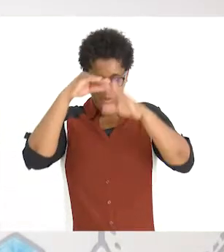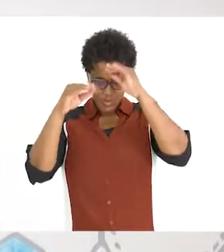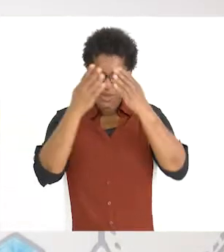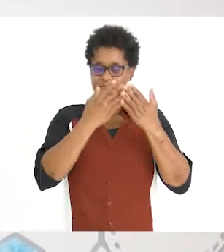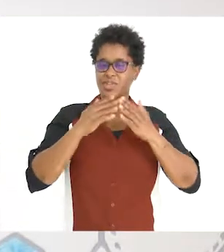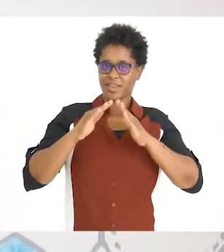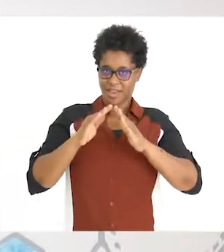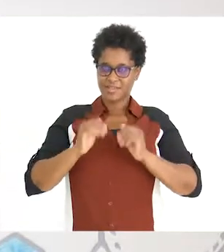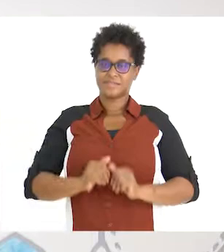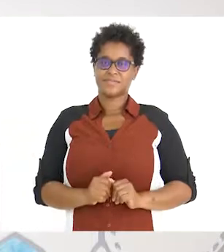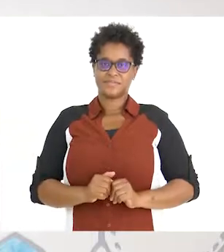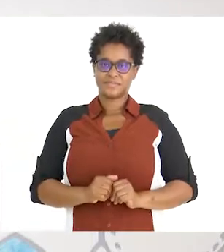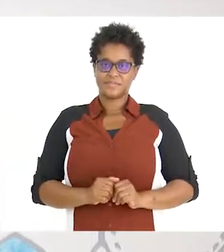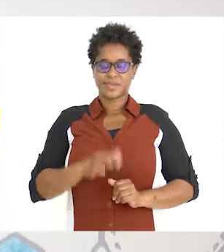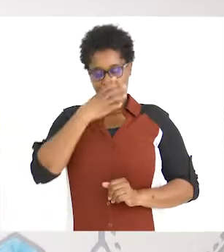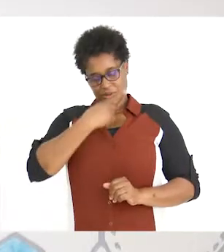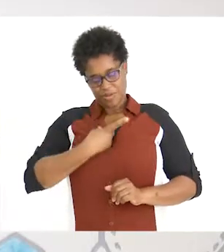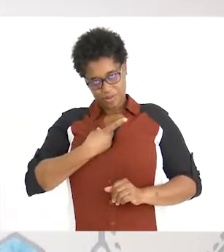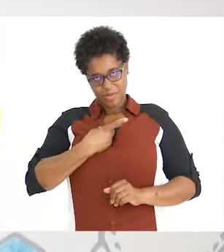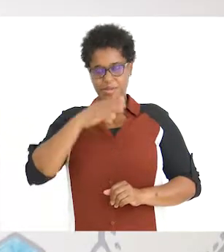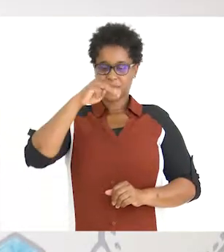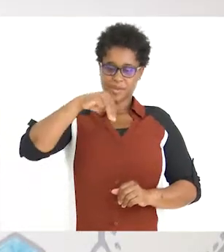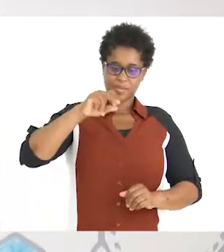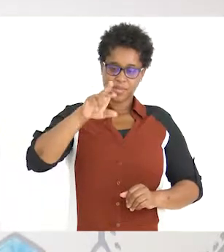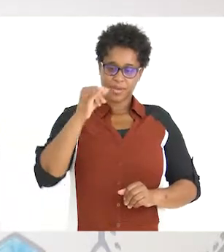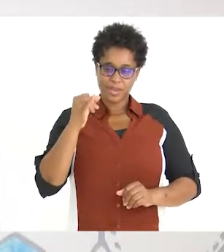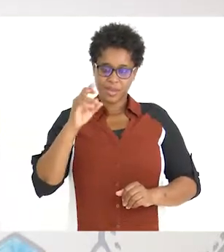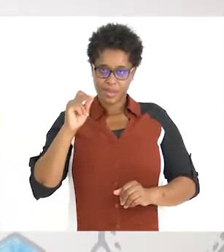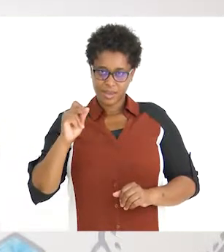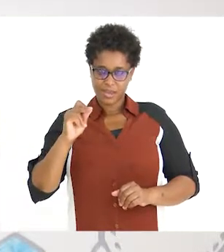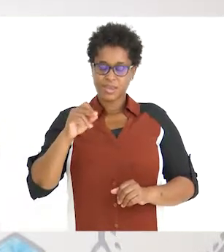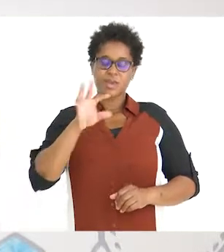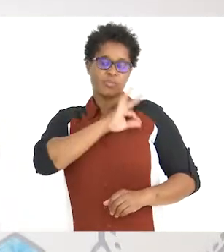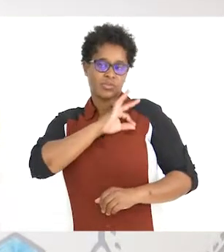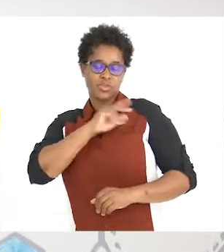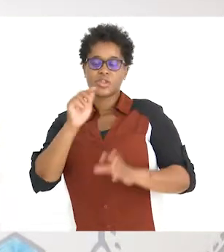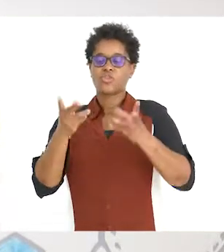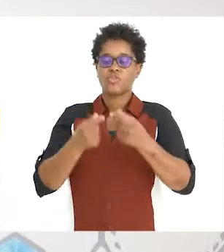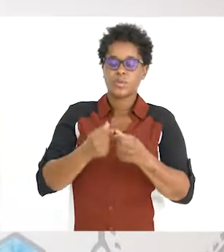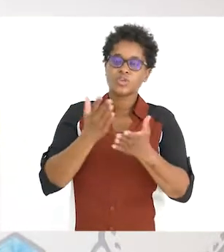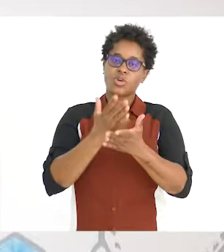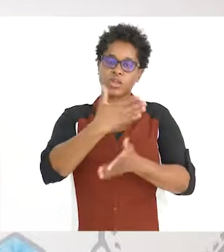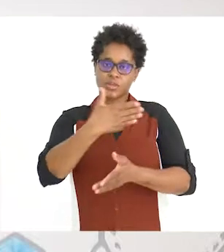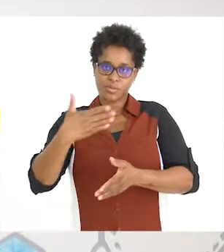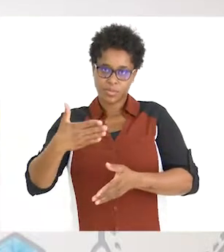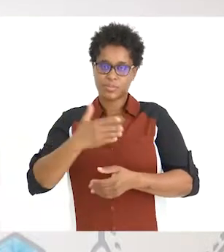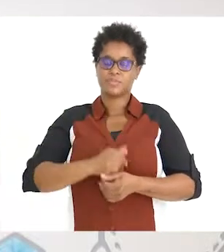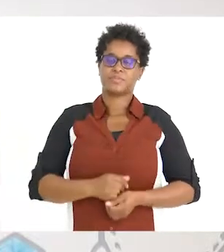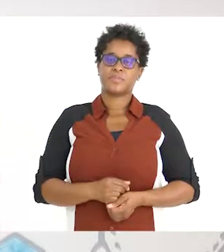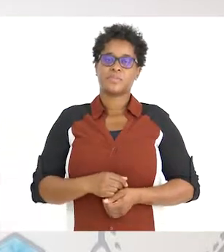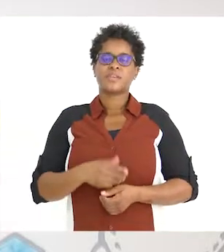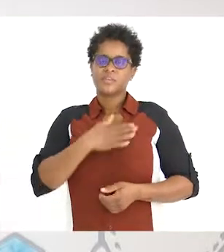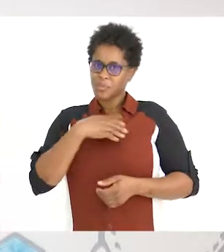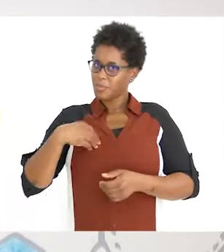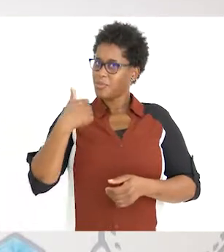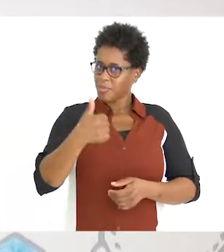e Estudar em Casa. Sou Maria Nascimento Costa, professora de economia do 11º ano. Bem